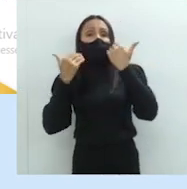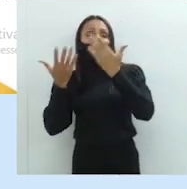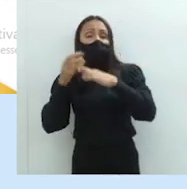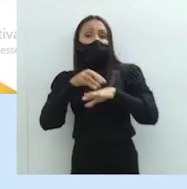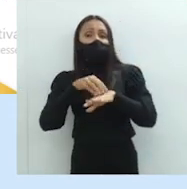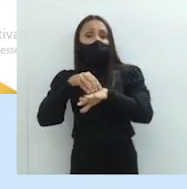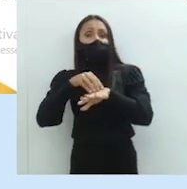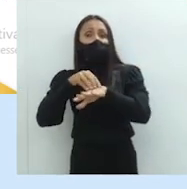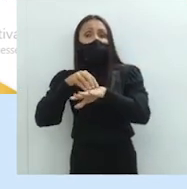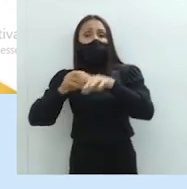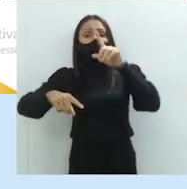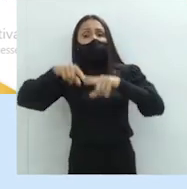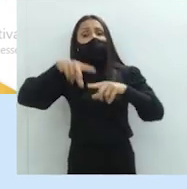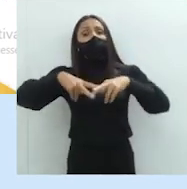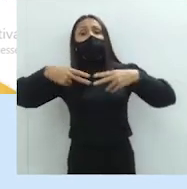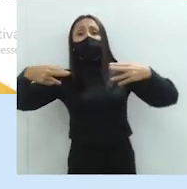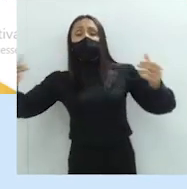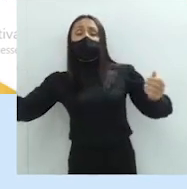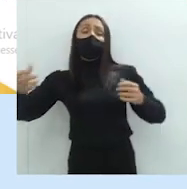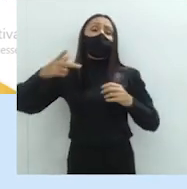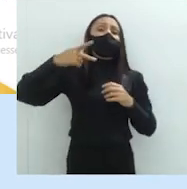disputava,